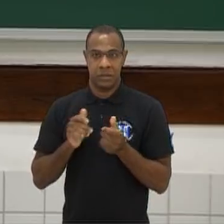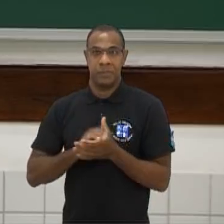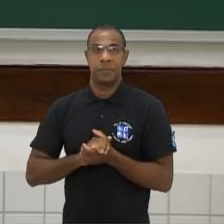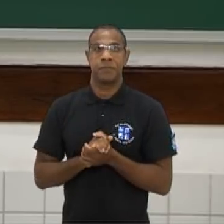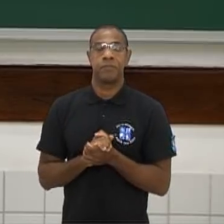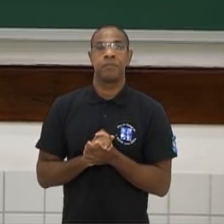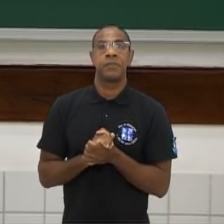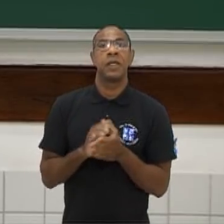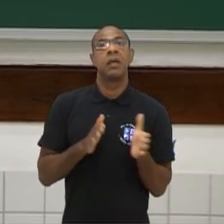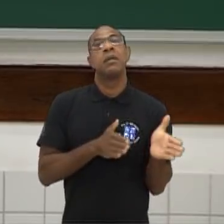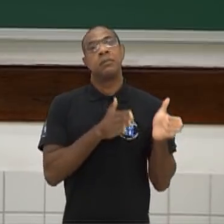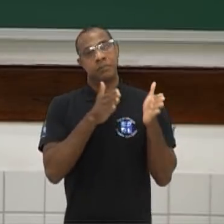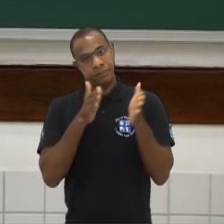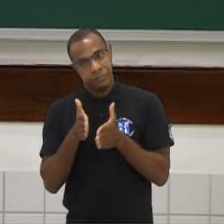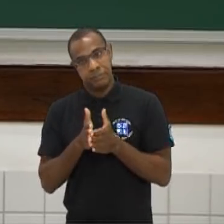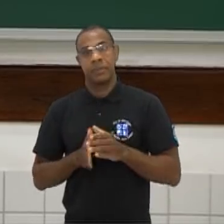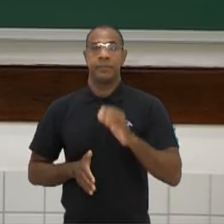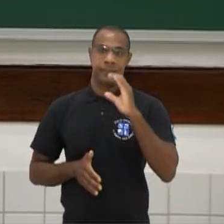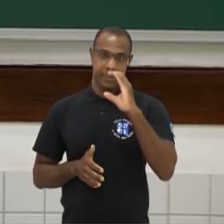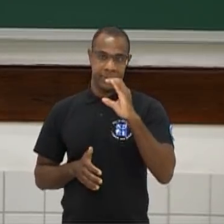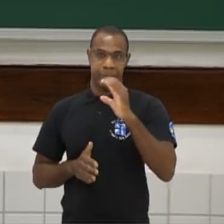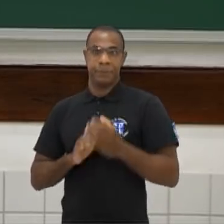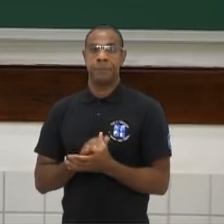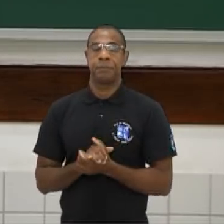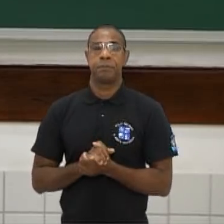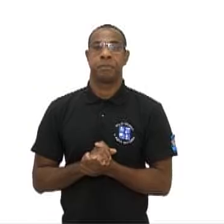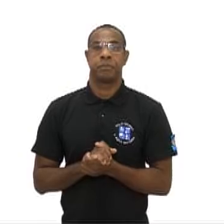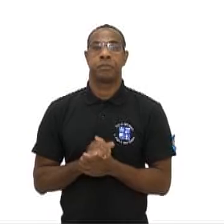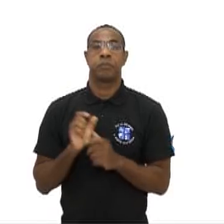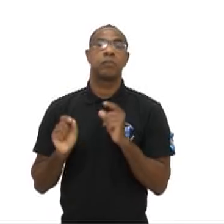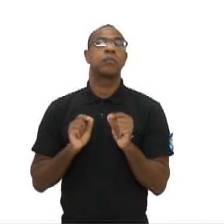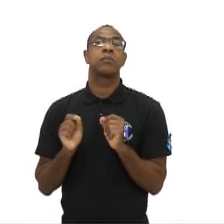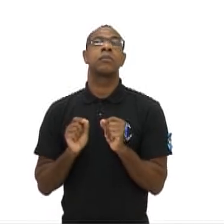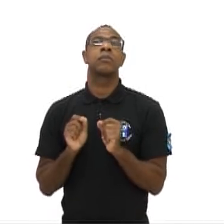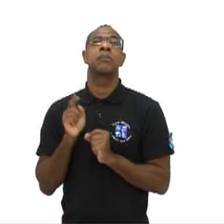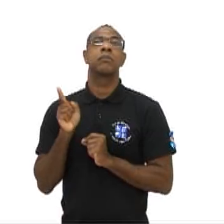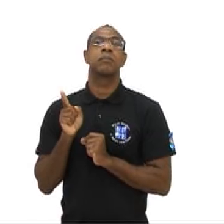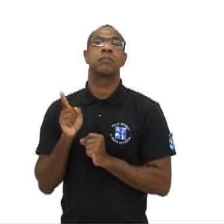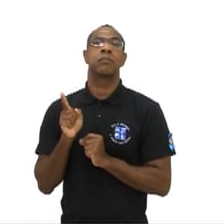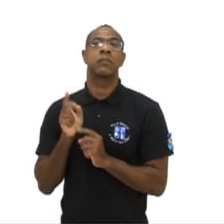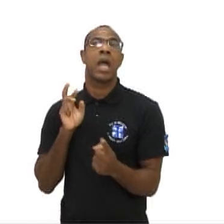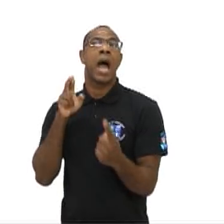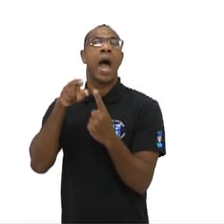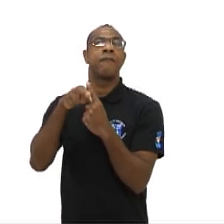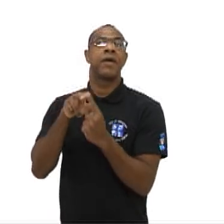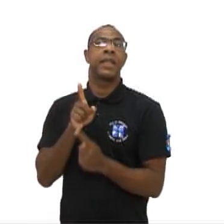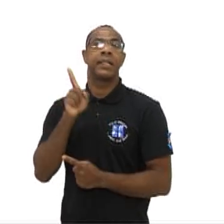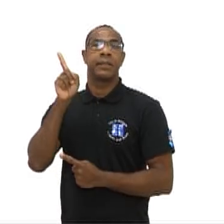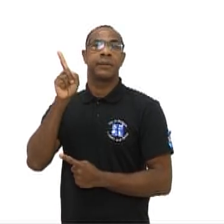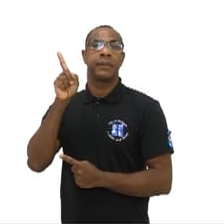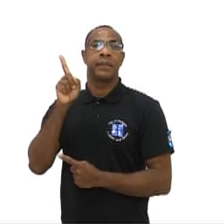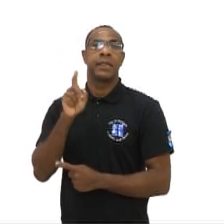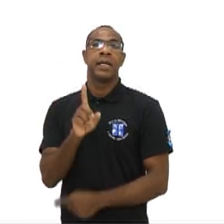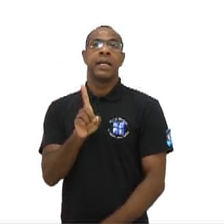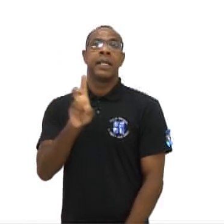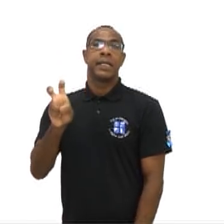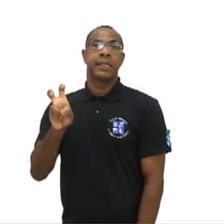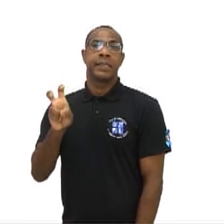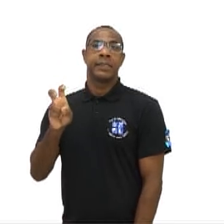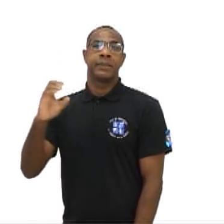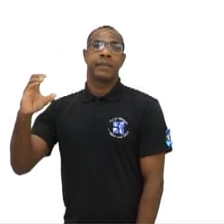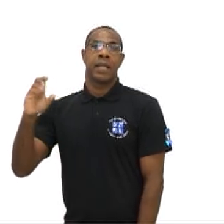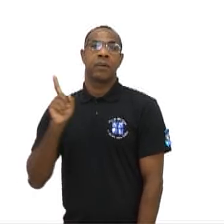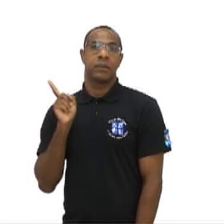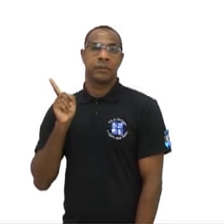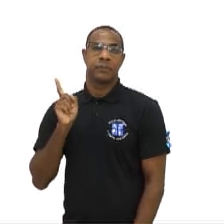ali avançar para a nossa letra C. Na letra C, olha o ângulo de referência que ele está fornecendo, 15 graus. Então, vamos